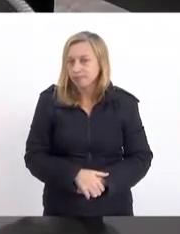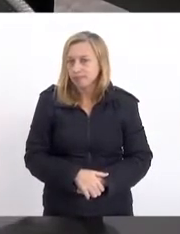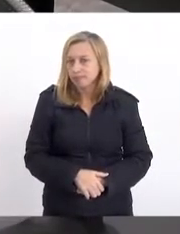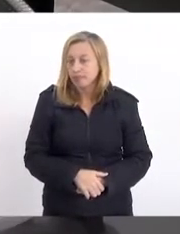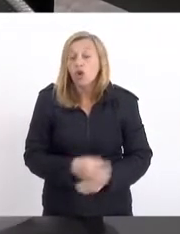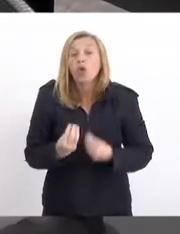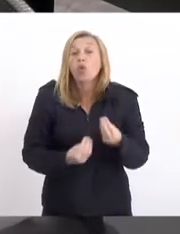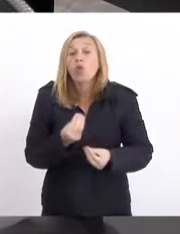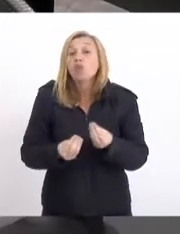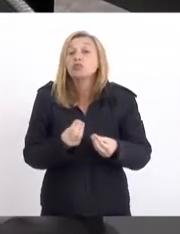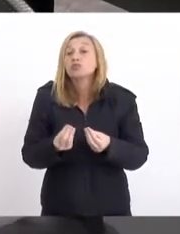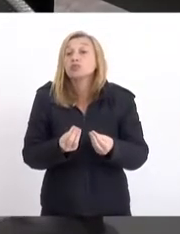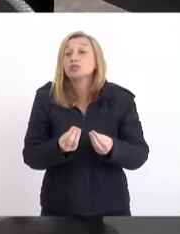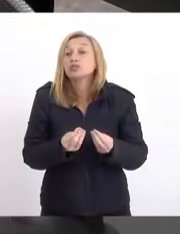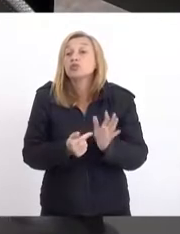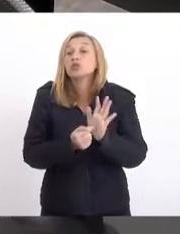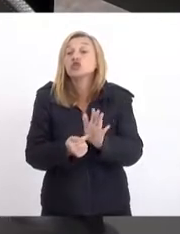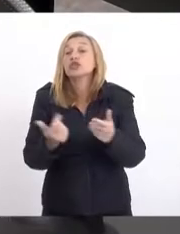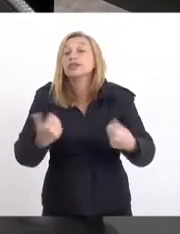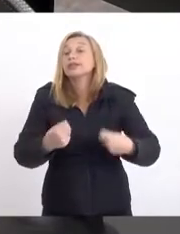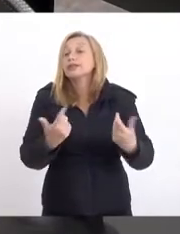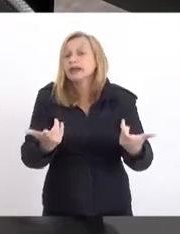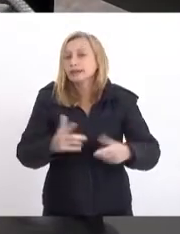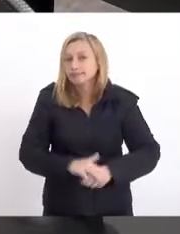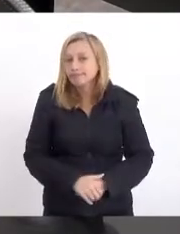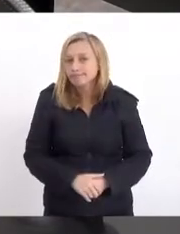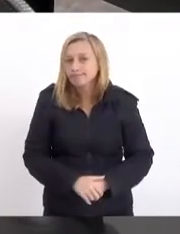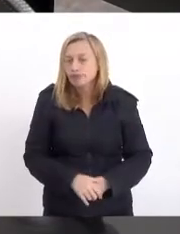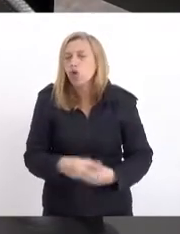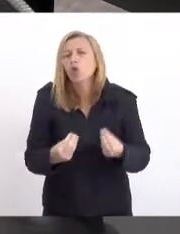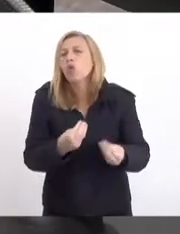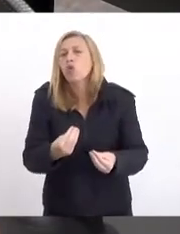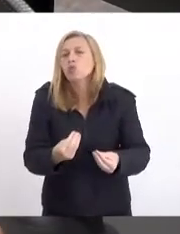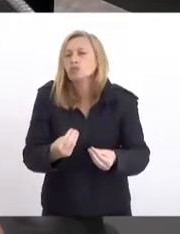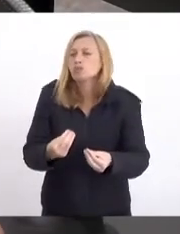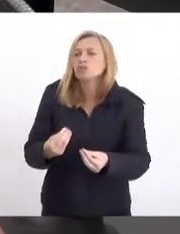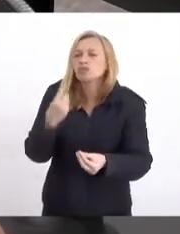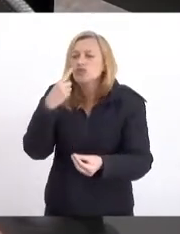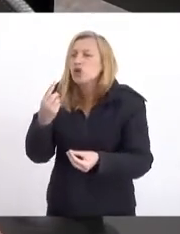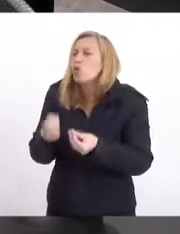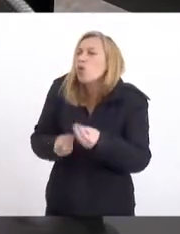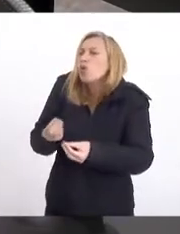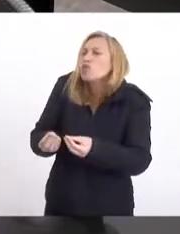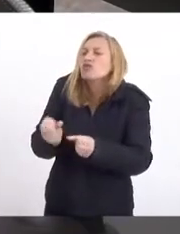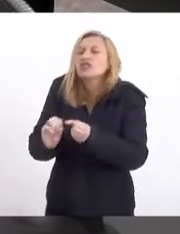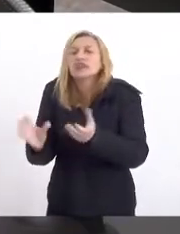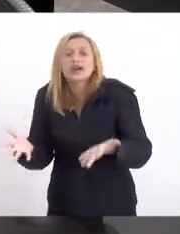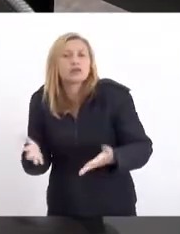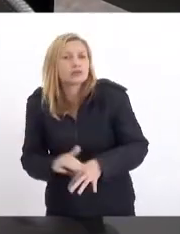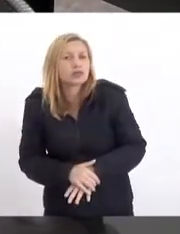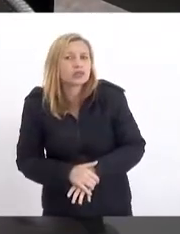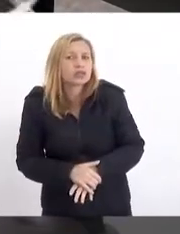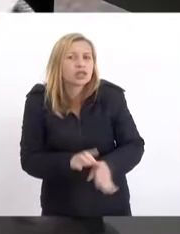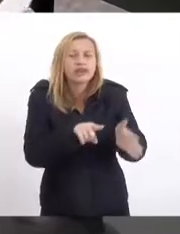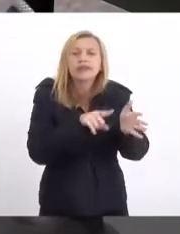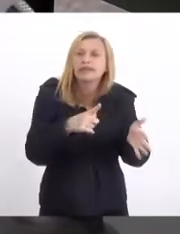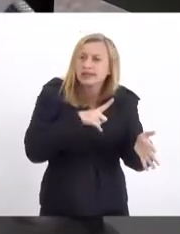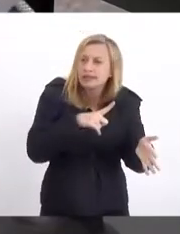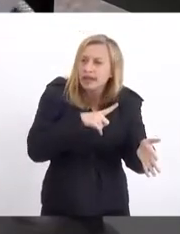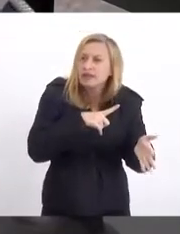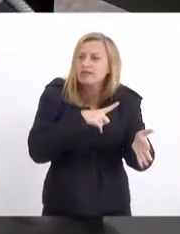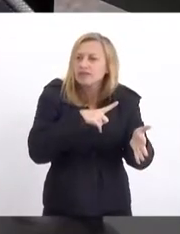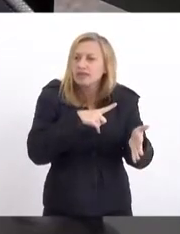Como é que nós vamos fazer? Como que isso foi feito? Houve diagnóstico? Prognóstico está